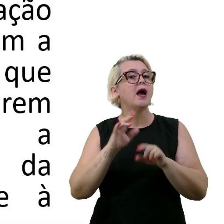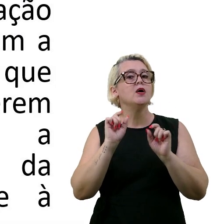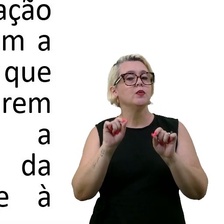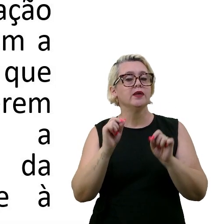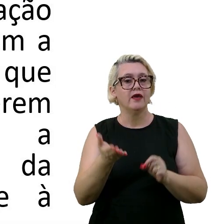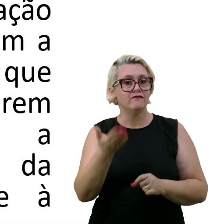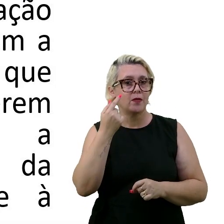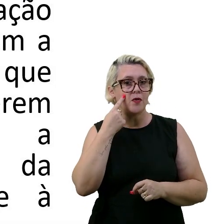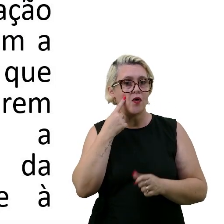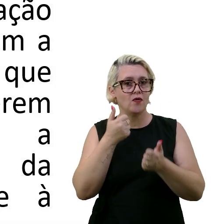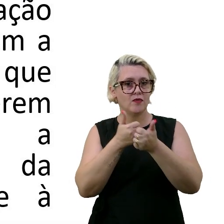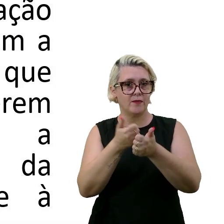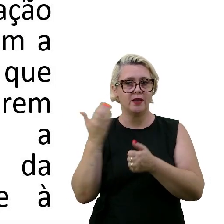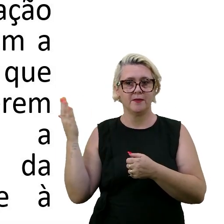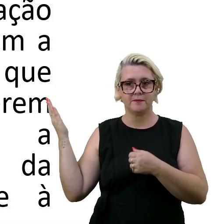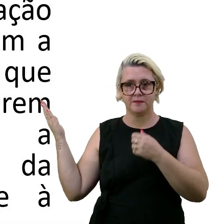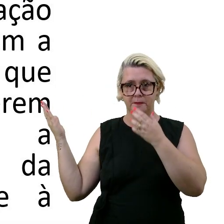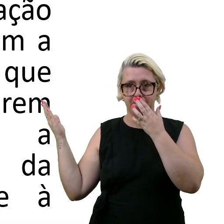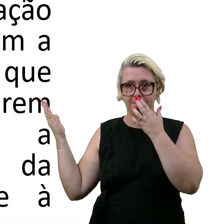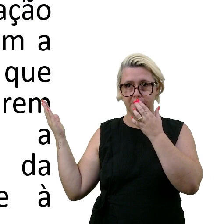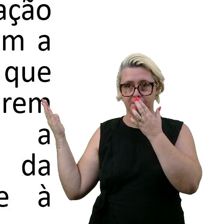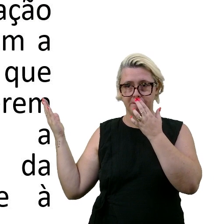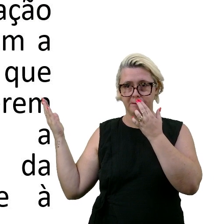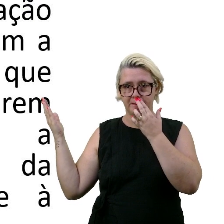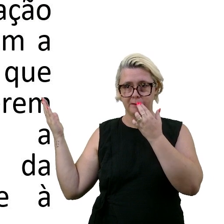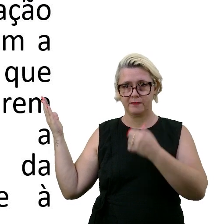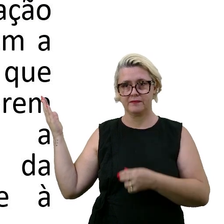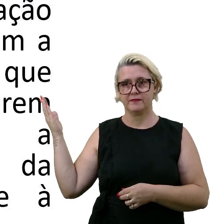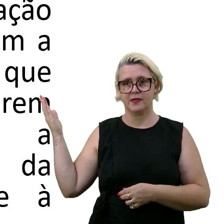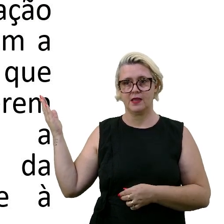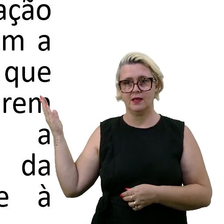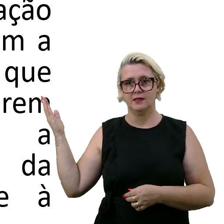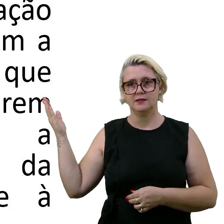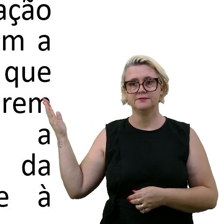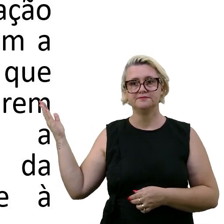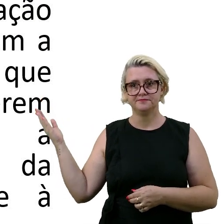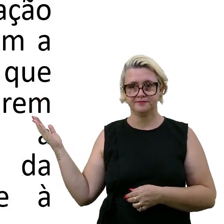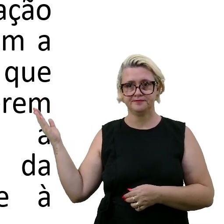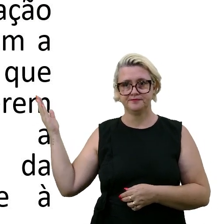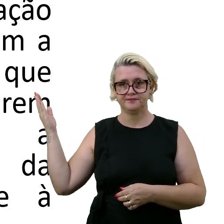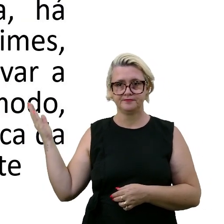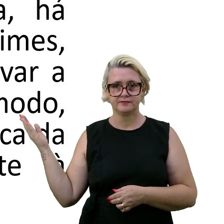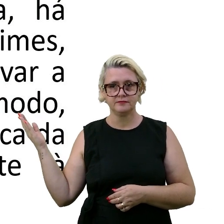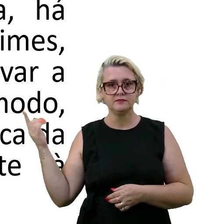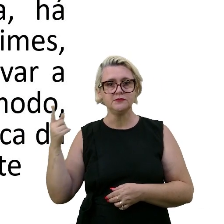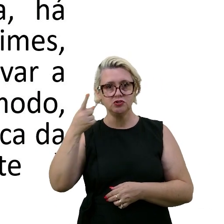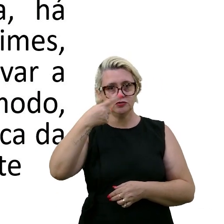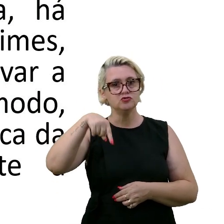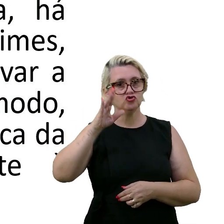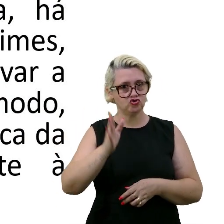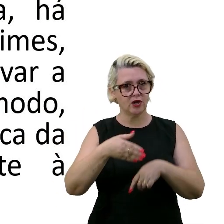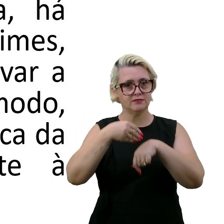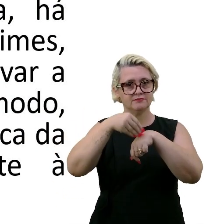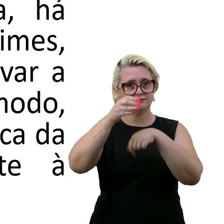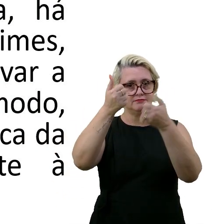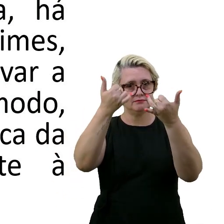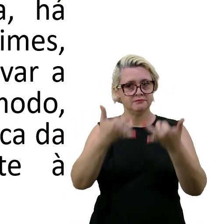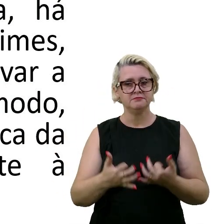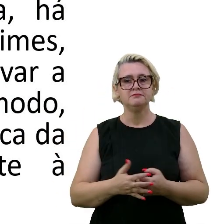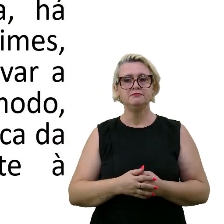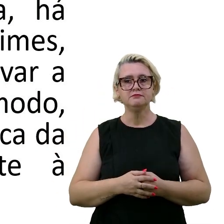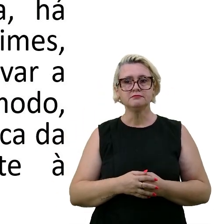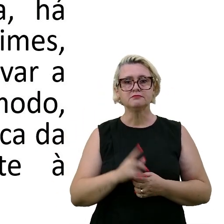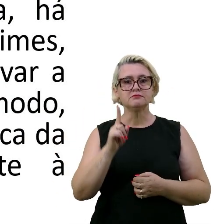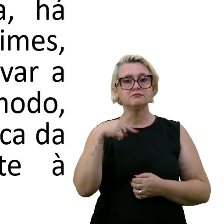comigo. Então, aí, ó, a observação para você do que a gente falou. Nós